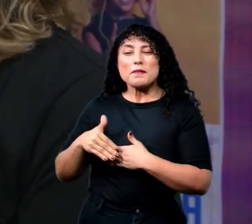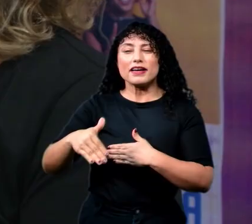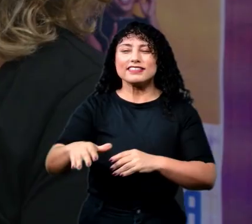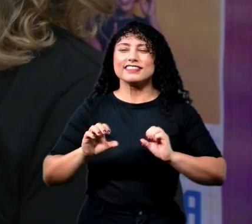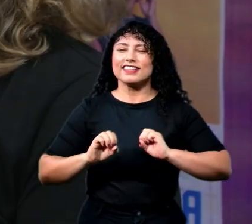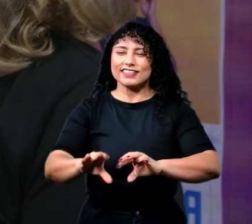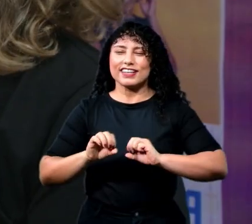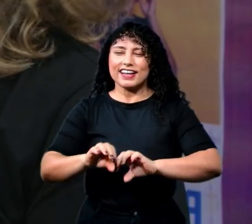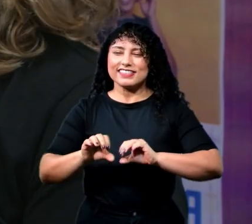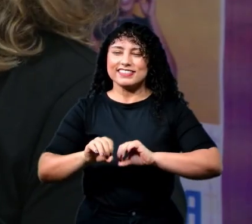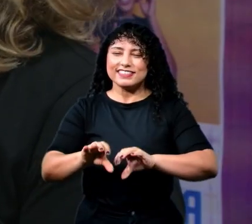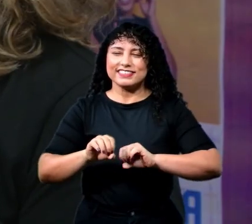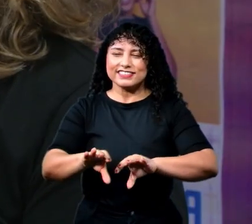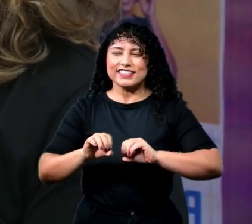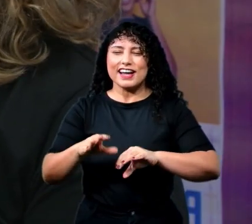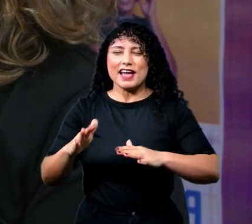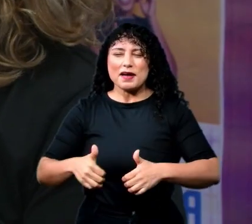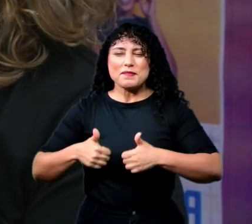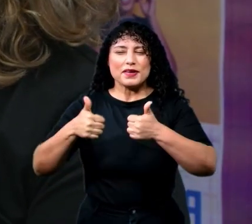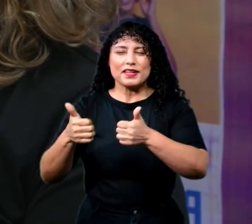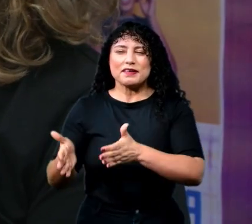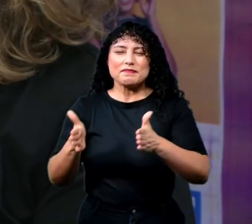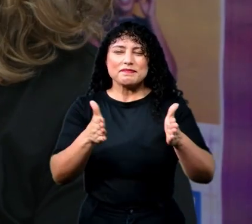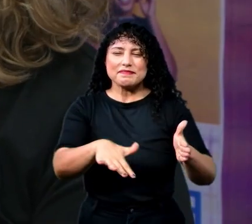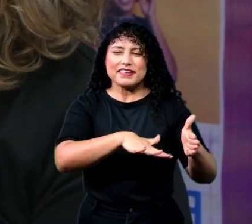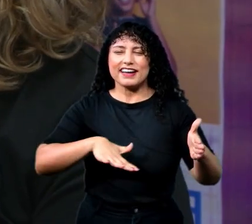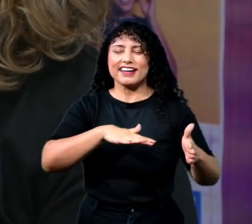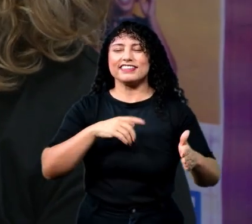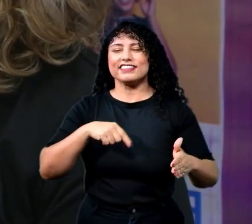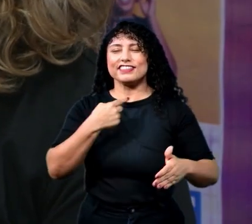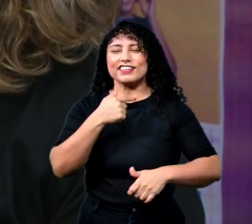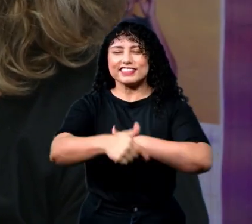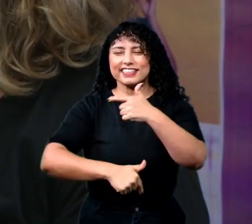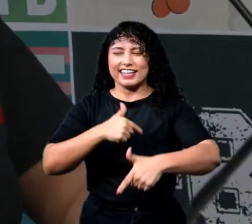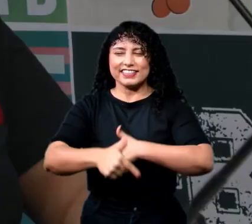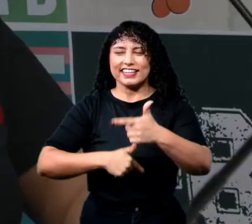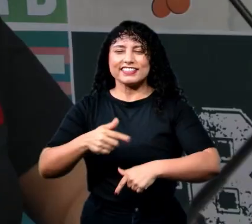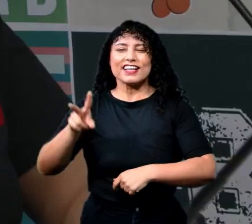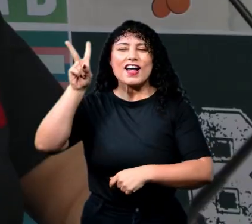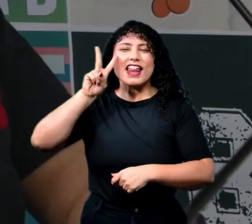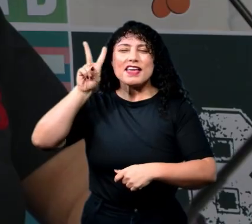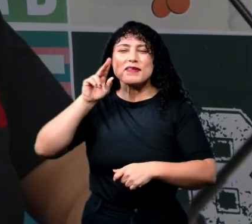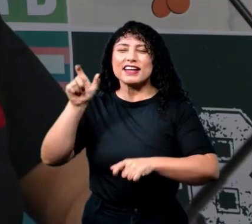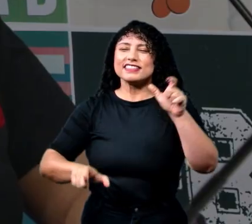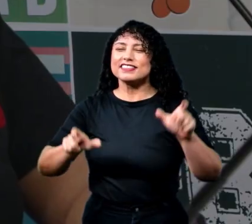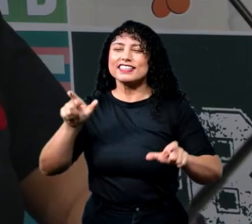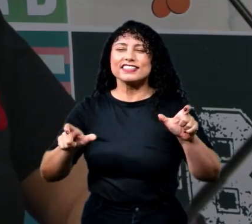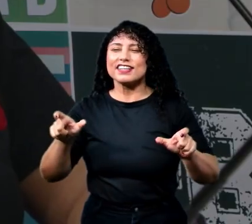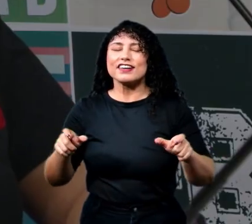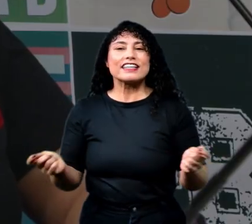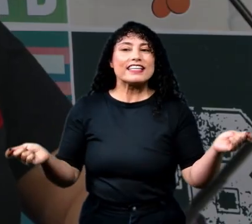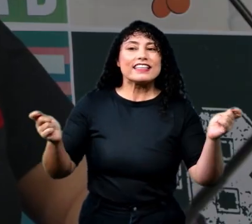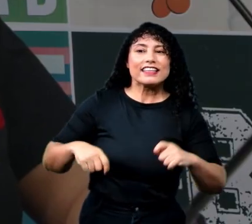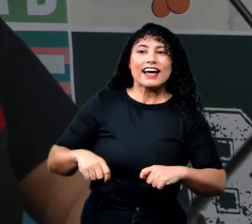educativa para a gente é a melhor parte de fazer o nosso trabalho, né? Relembrar, né, as pessoas do que pode não